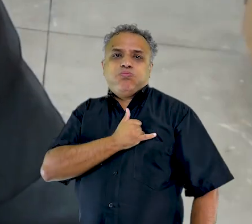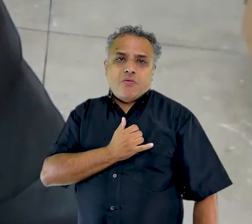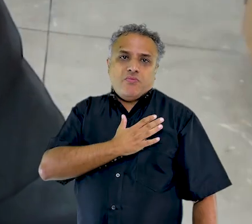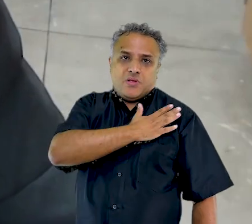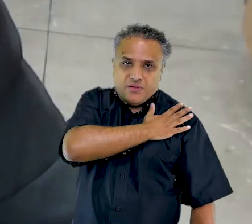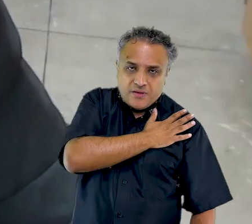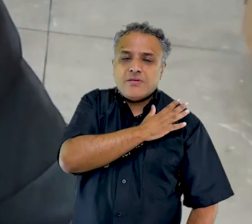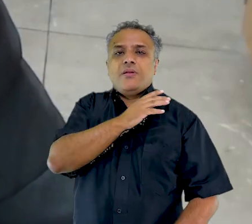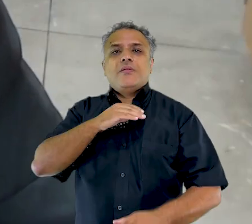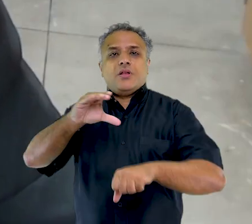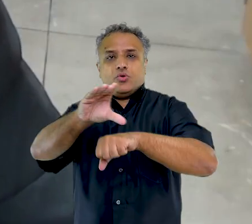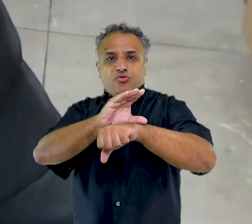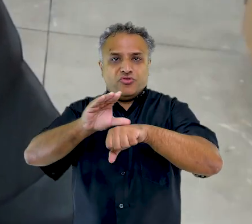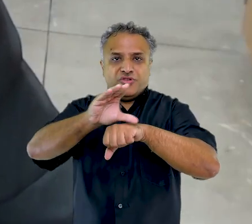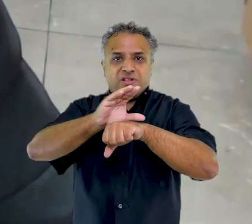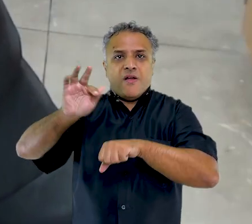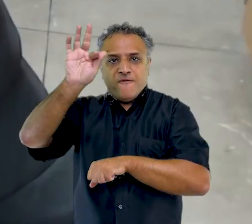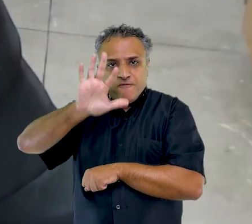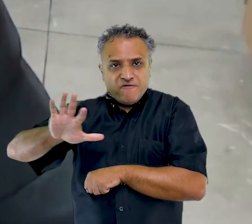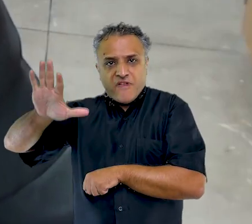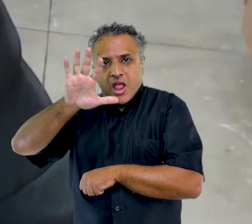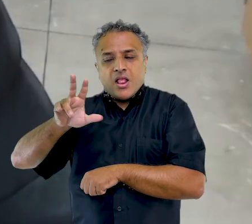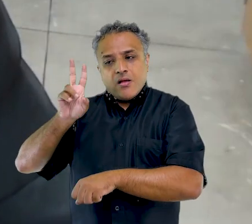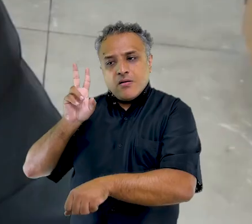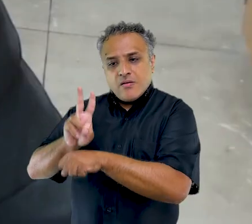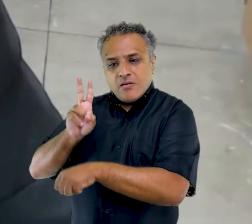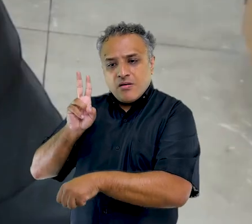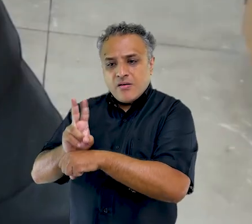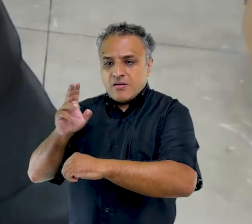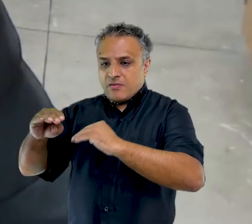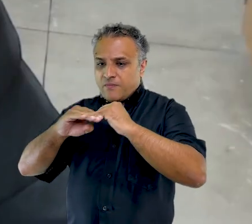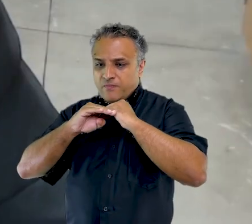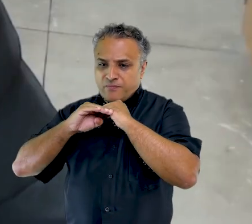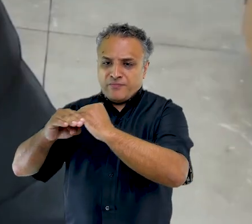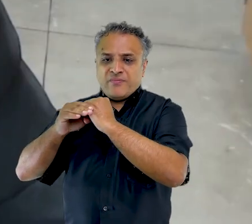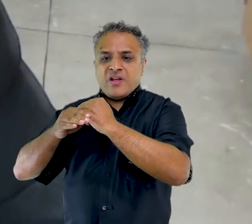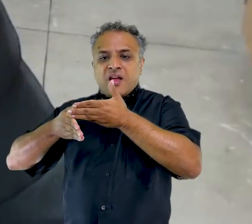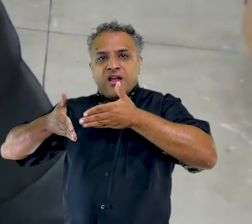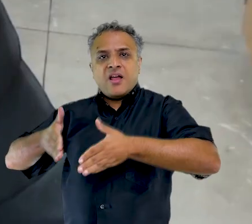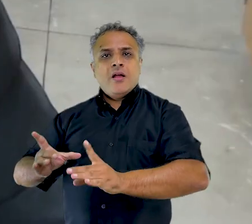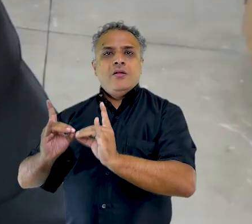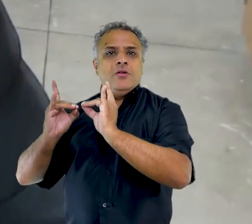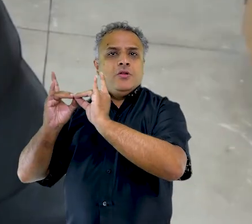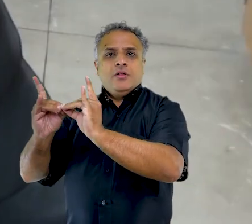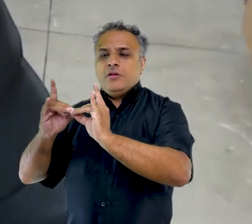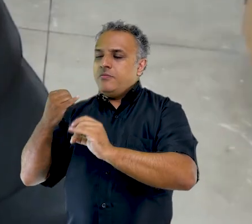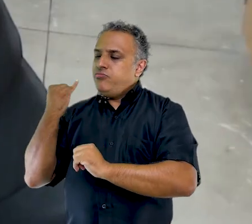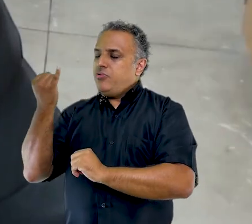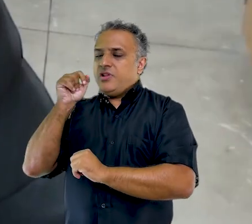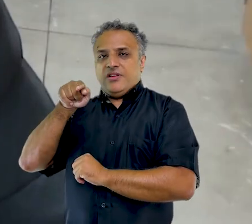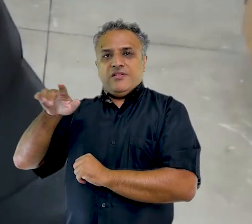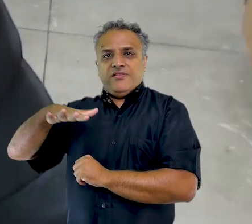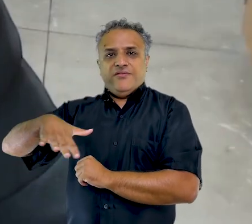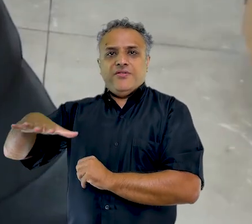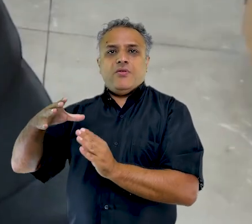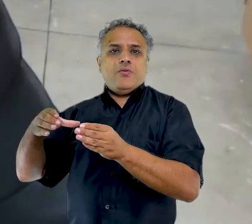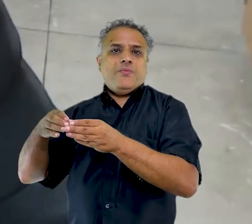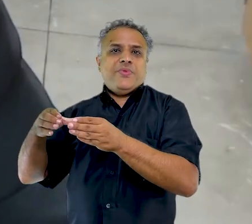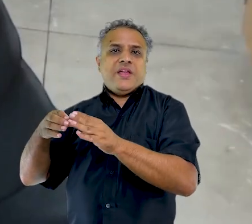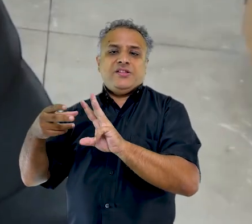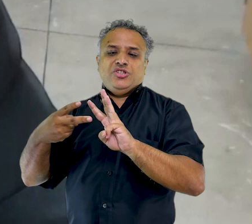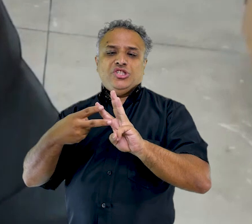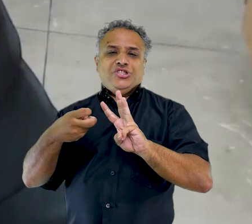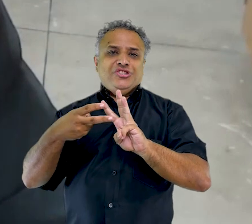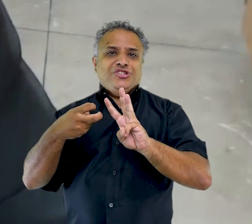Federal, preservando os rituais fúnebres dessa importante comunidade indígena,